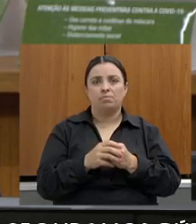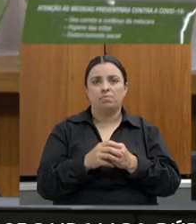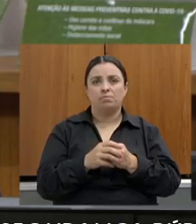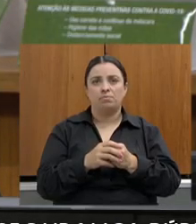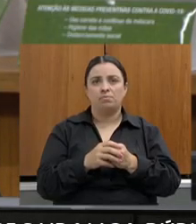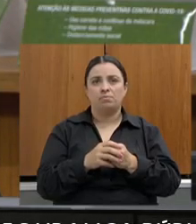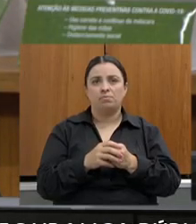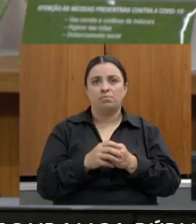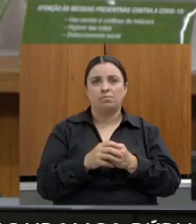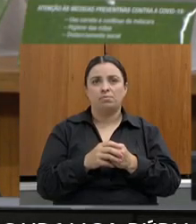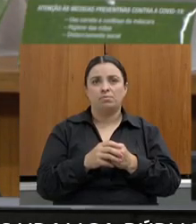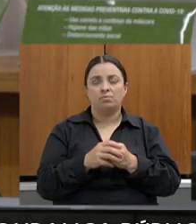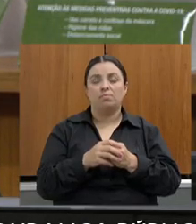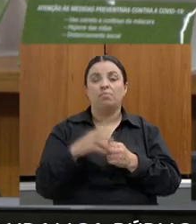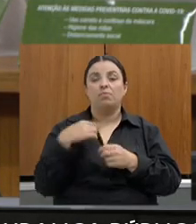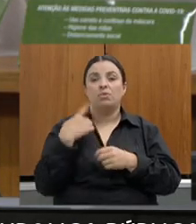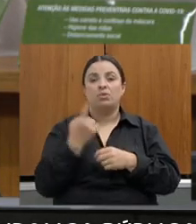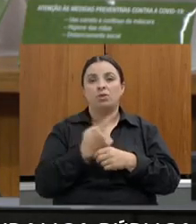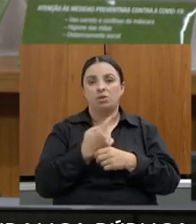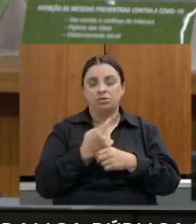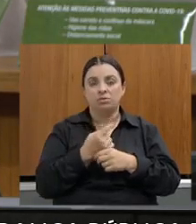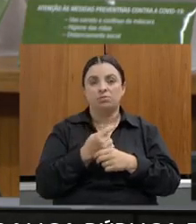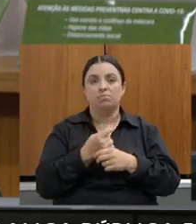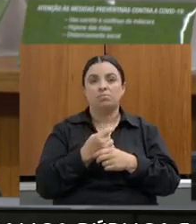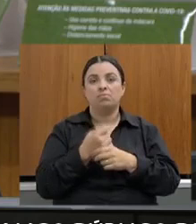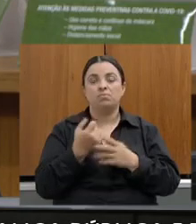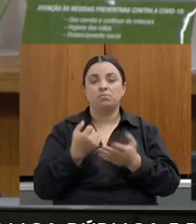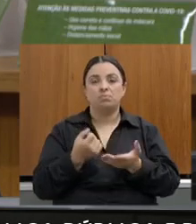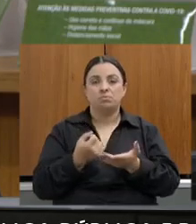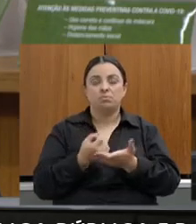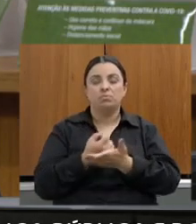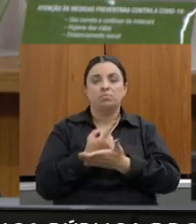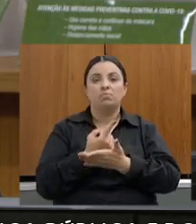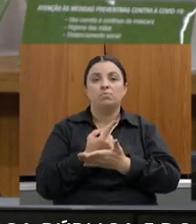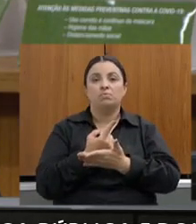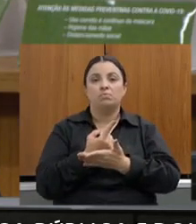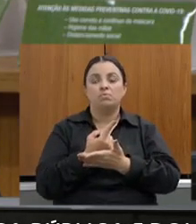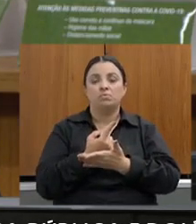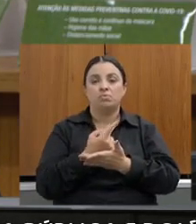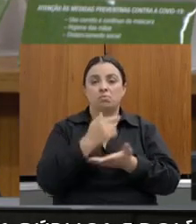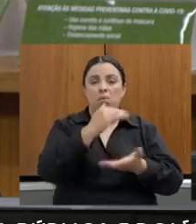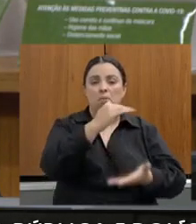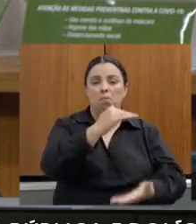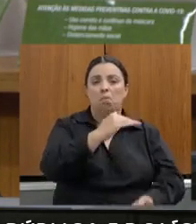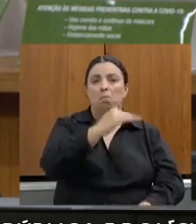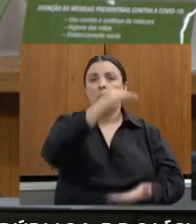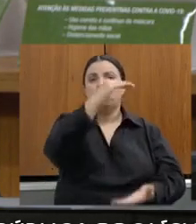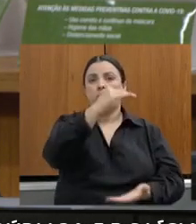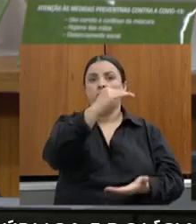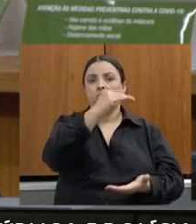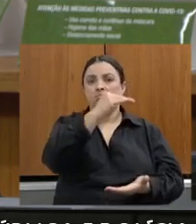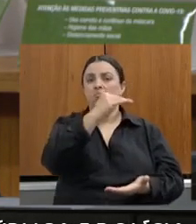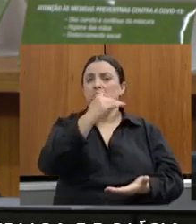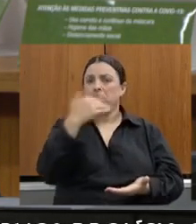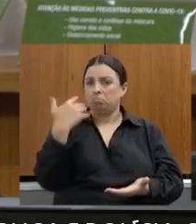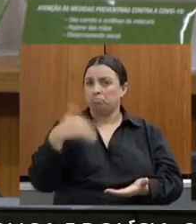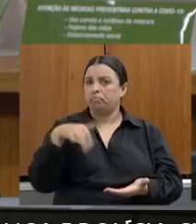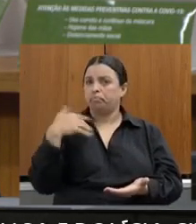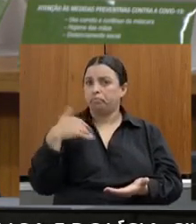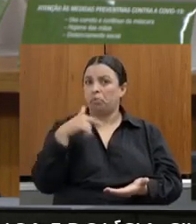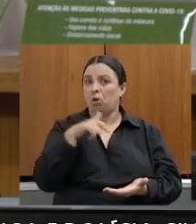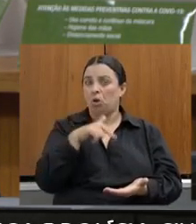mas adquirimos o volume bem alto de coletes agora